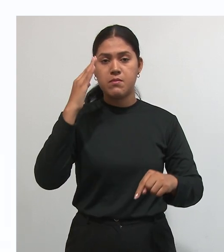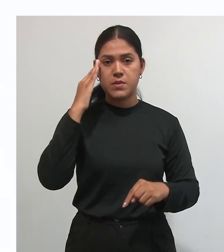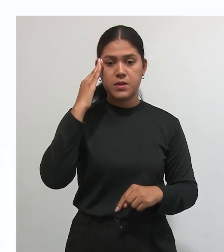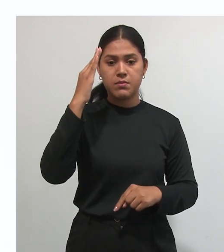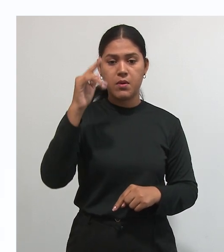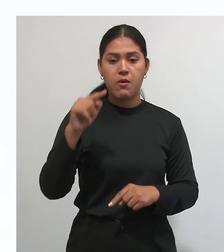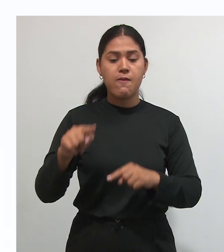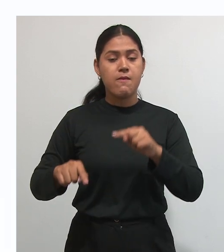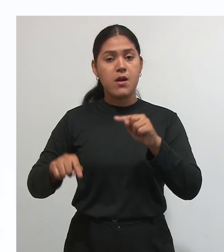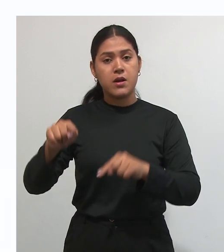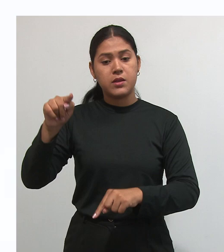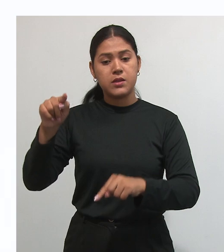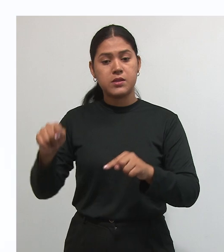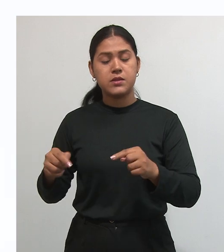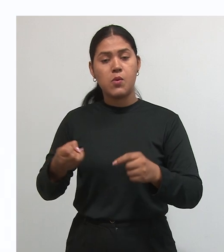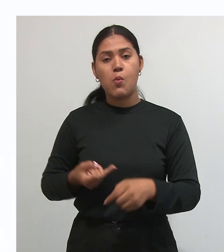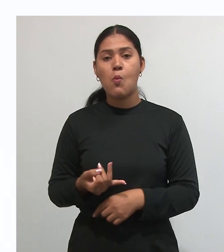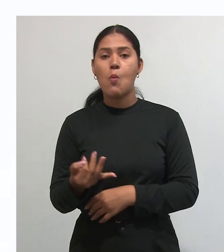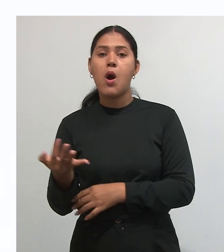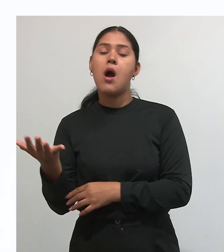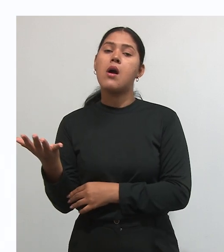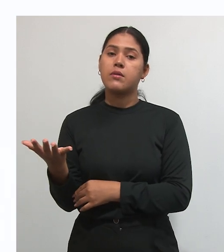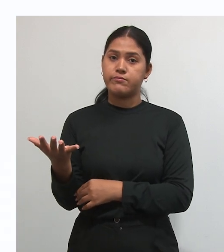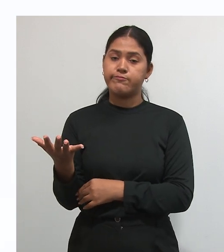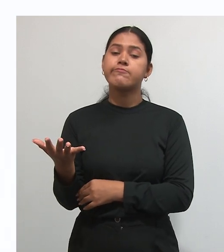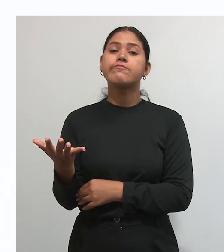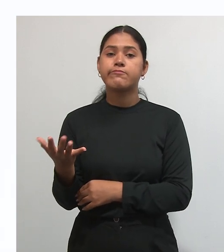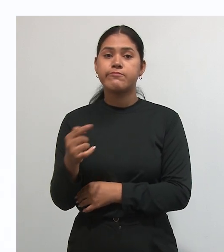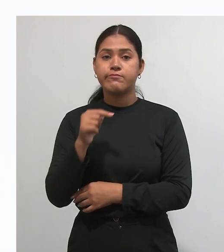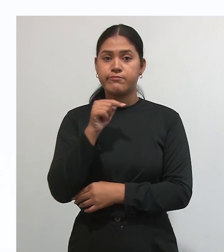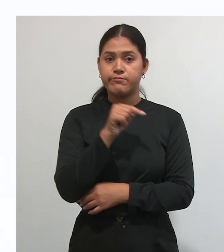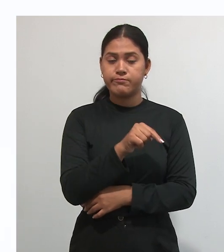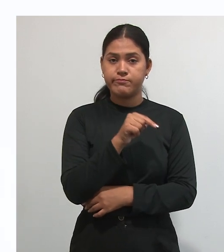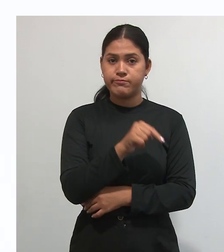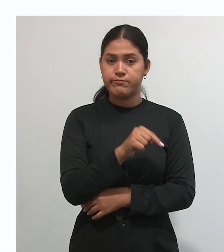patrimoniais qualitativas. Lembrando que o das qualitativas é